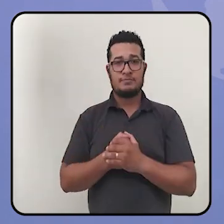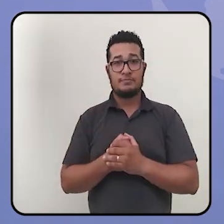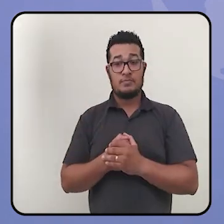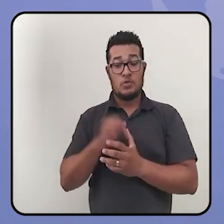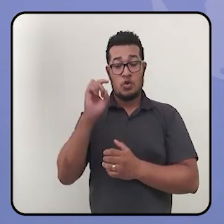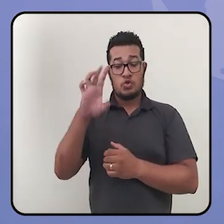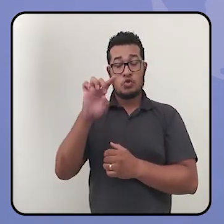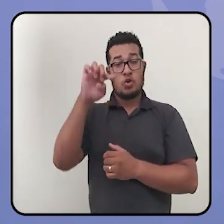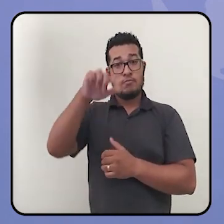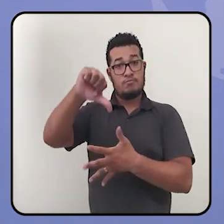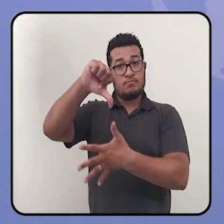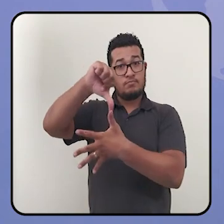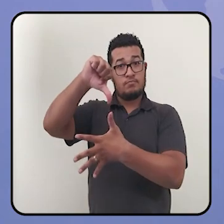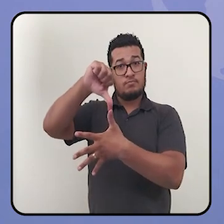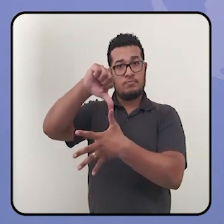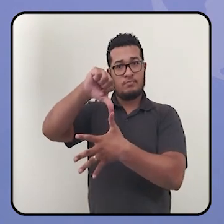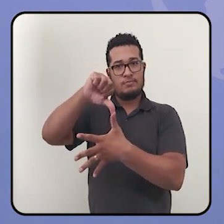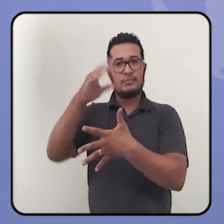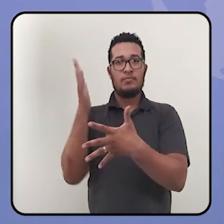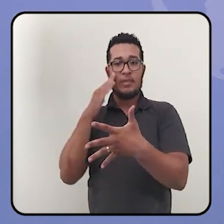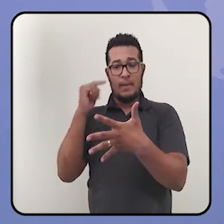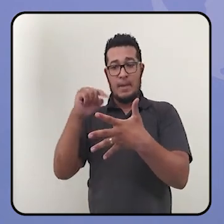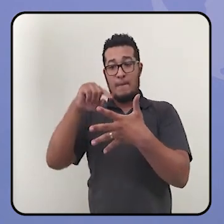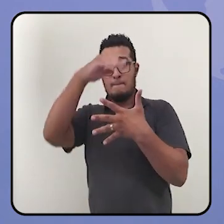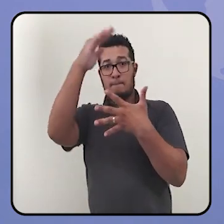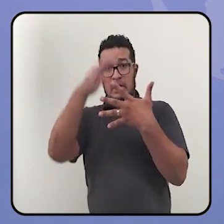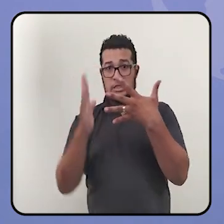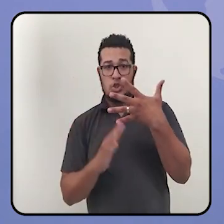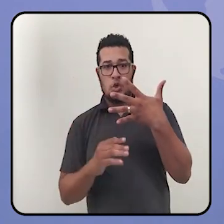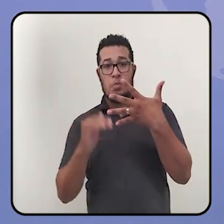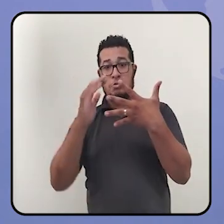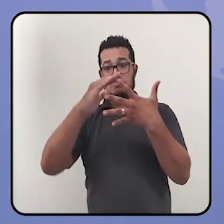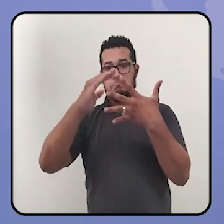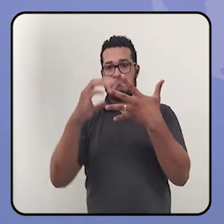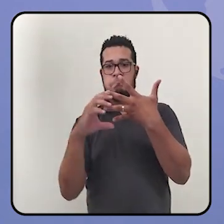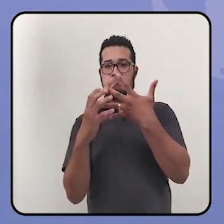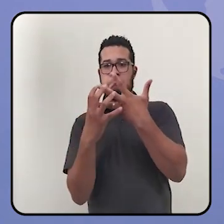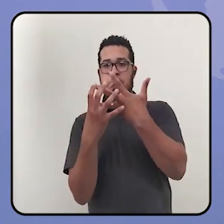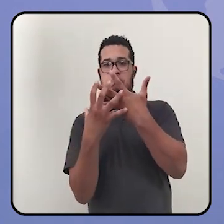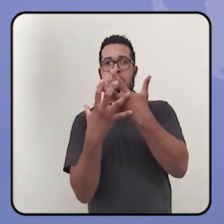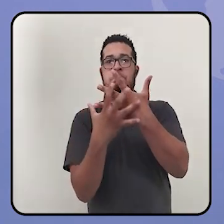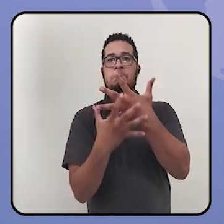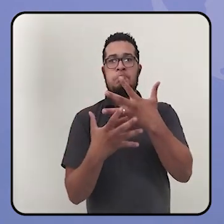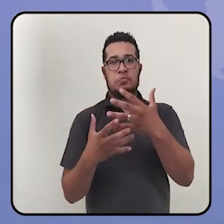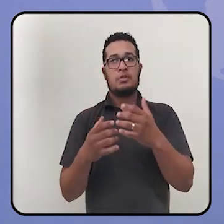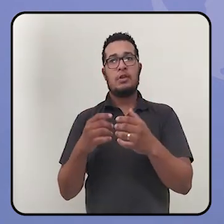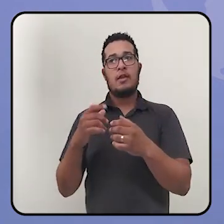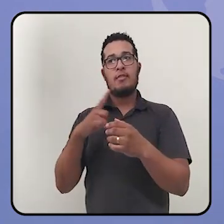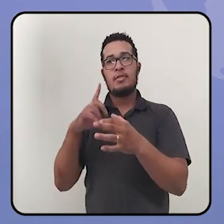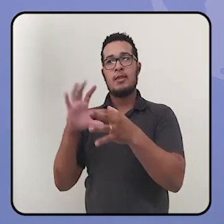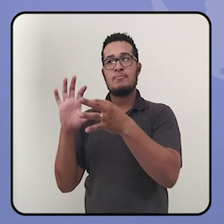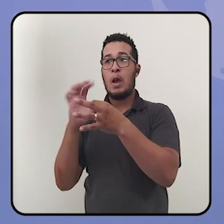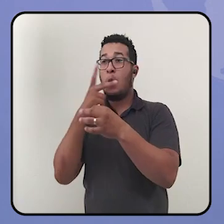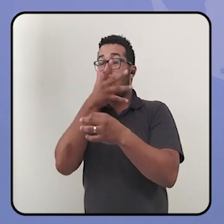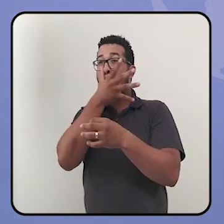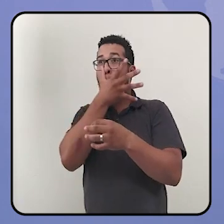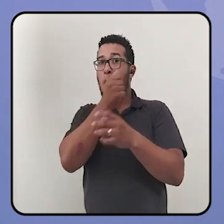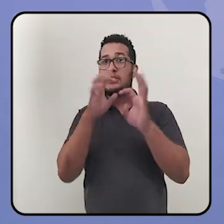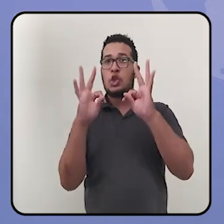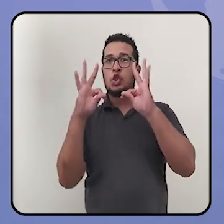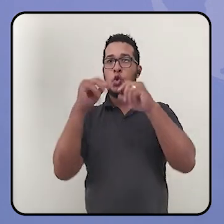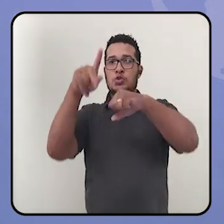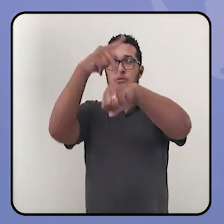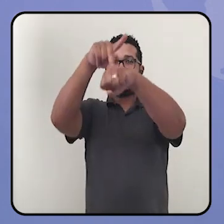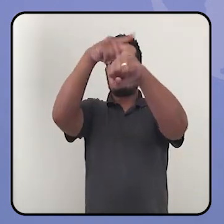possível descobrir, desvendar mistérios sobre os povos do litoral, com o que se alimentava, onde morava, como era a sua